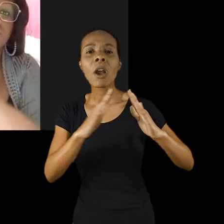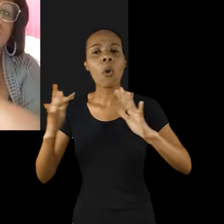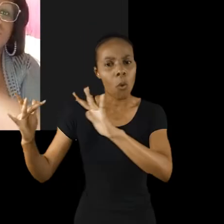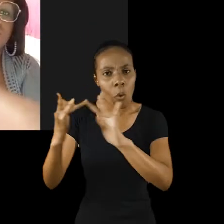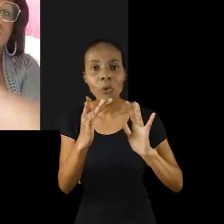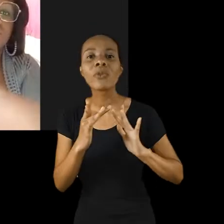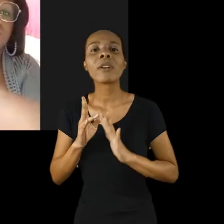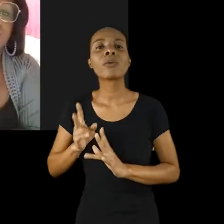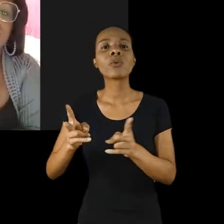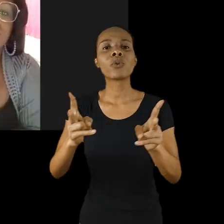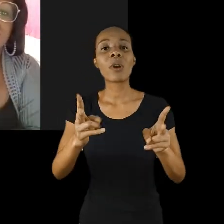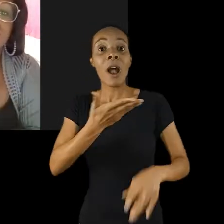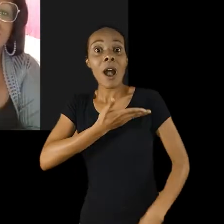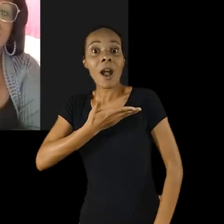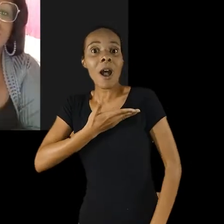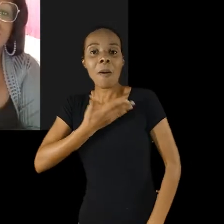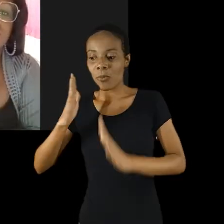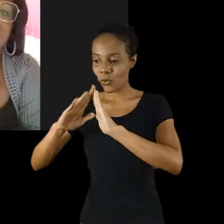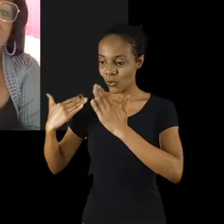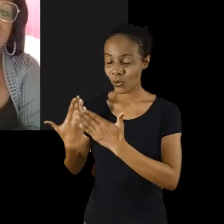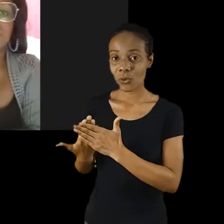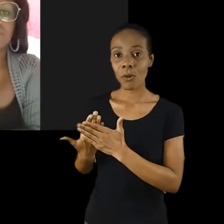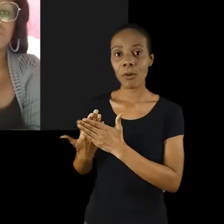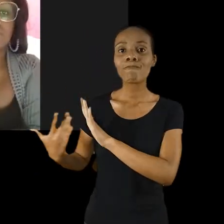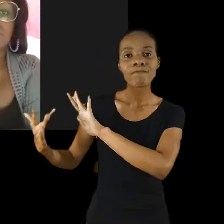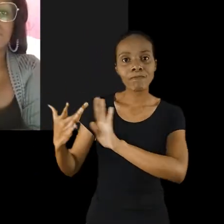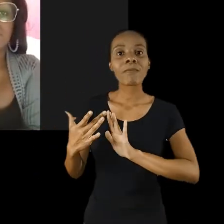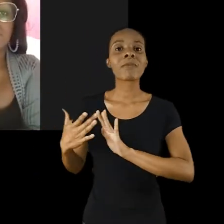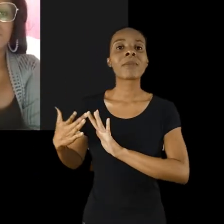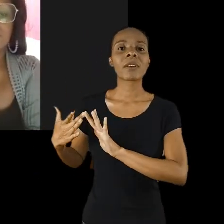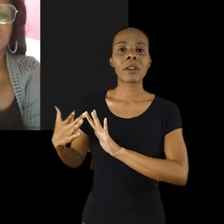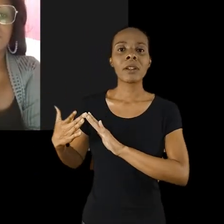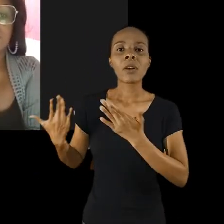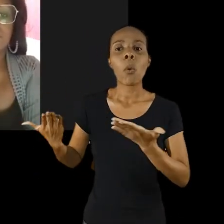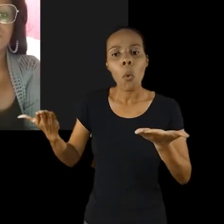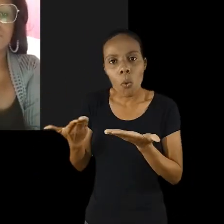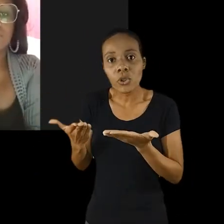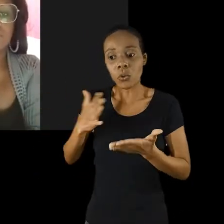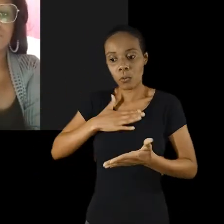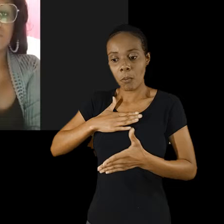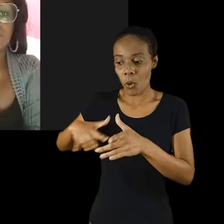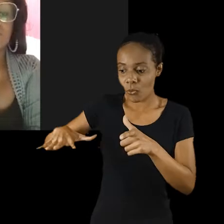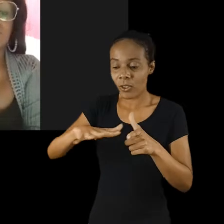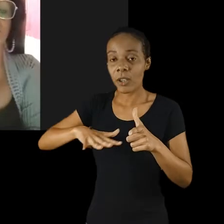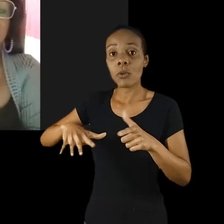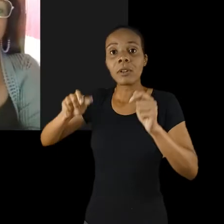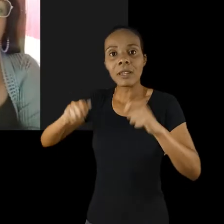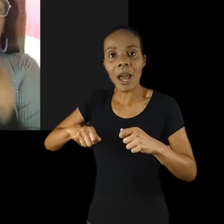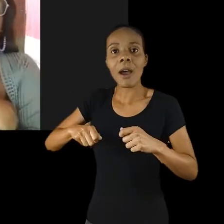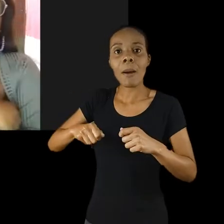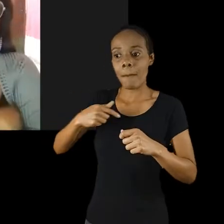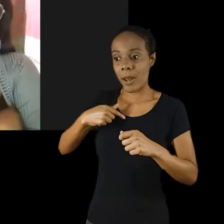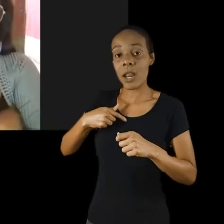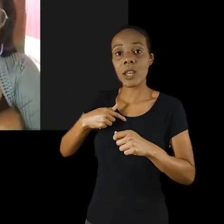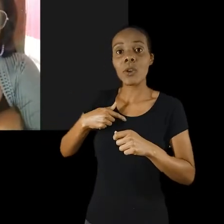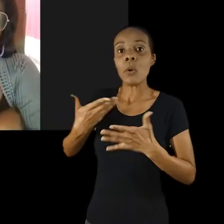tenho a possibilidade de intervir nas situações de conflito dentro do meu território, quando eu vejo um bofe batendo